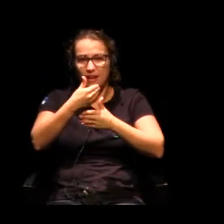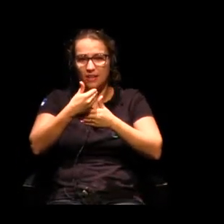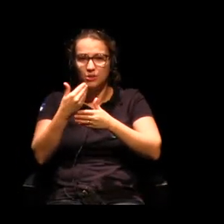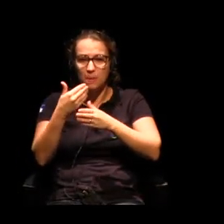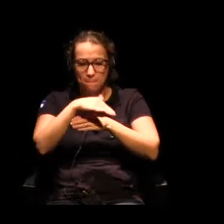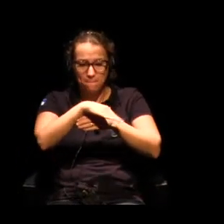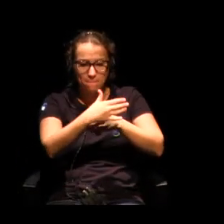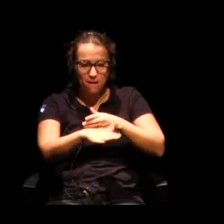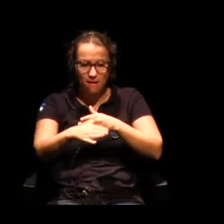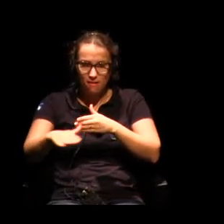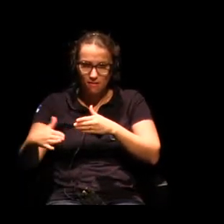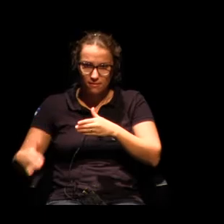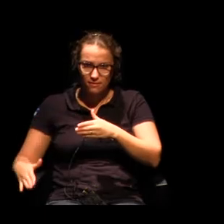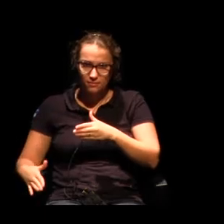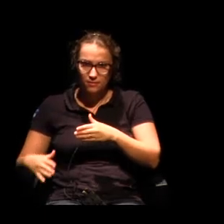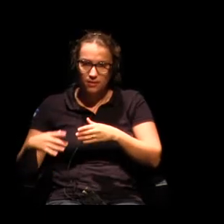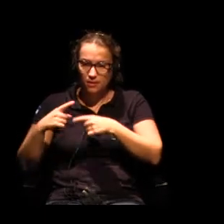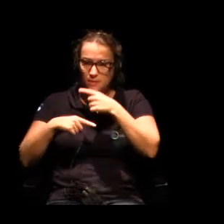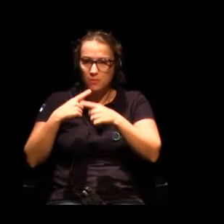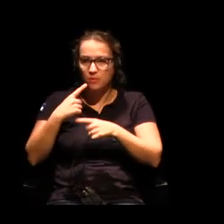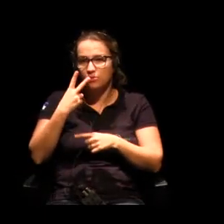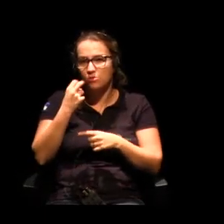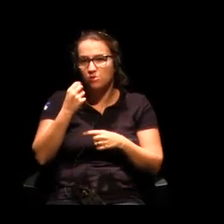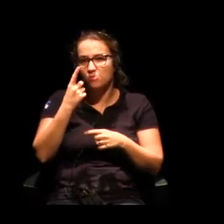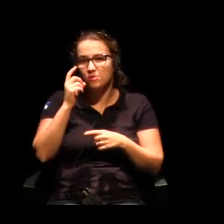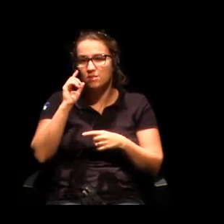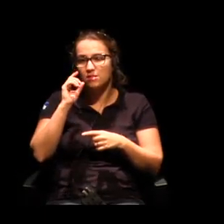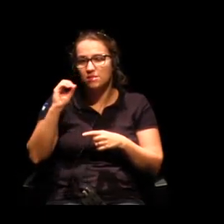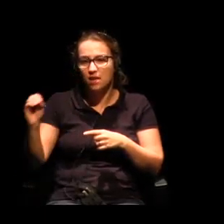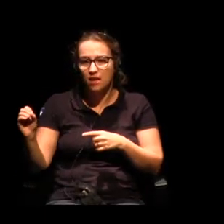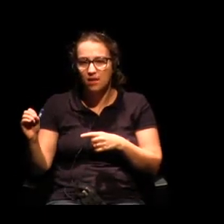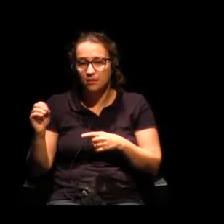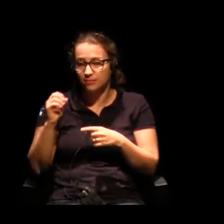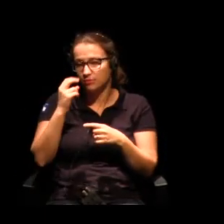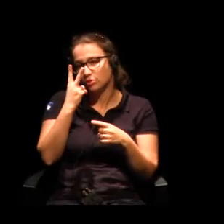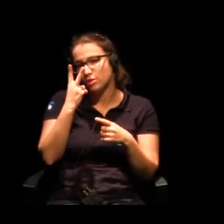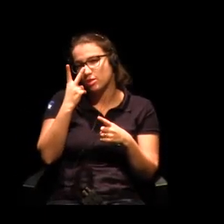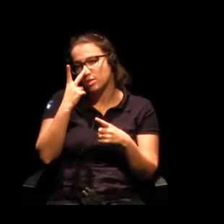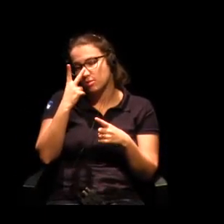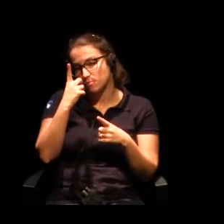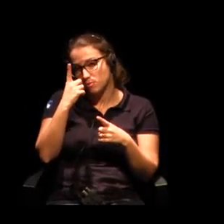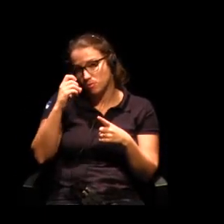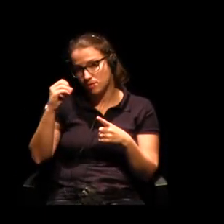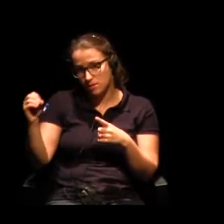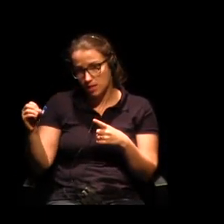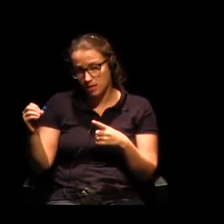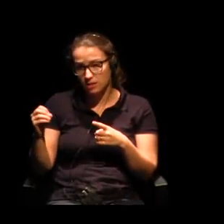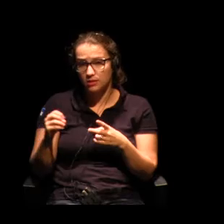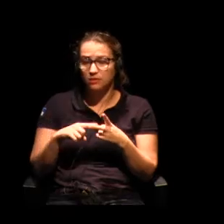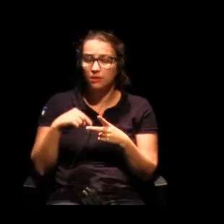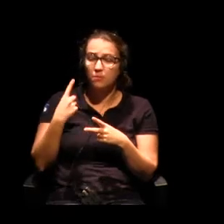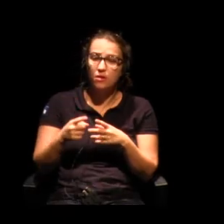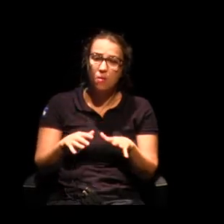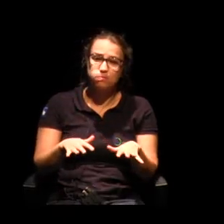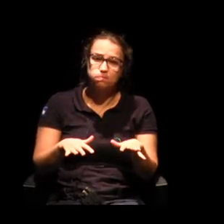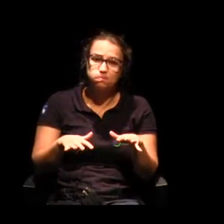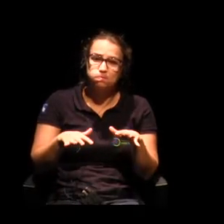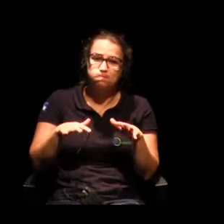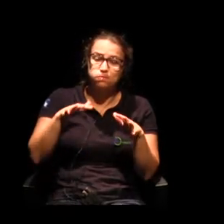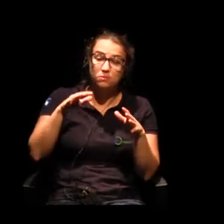observamos a parede contra o mar, depois em 2100, e depois com